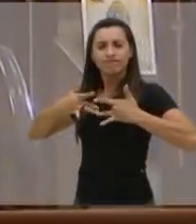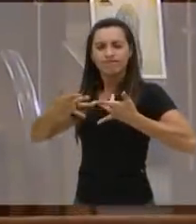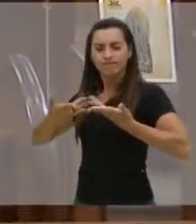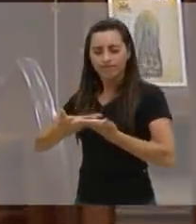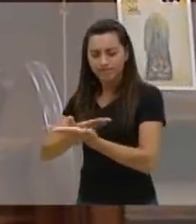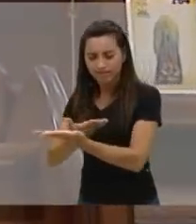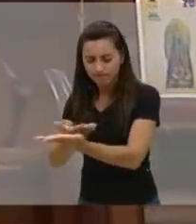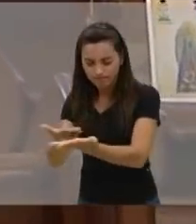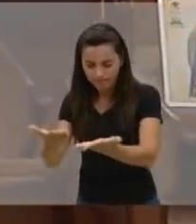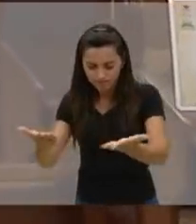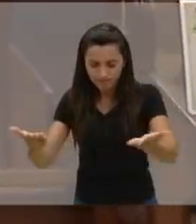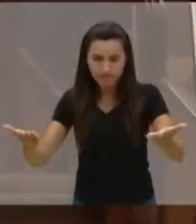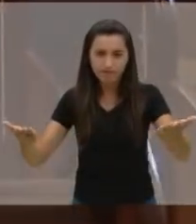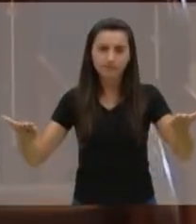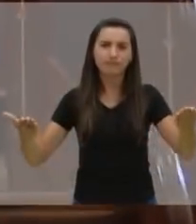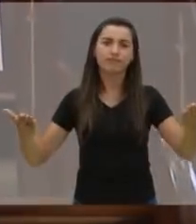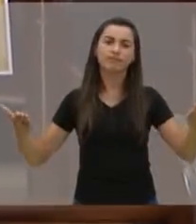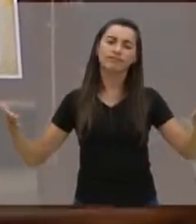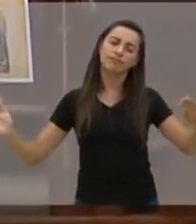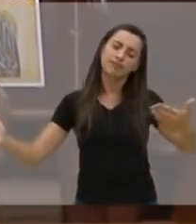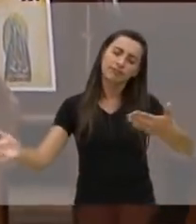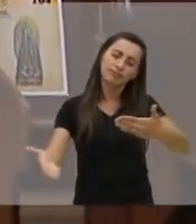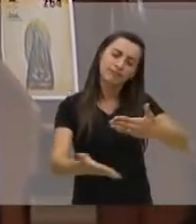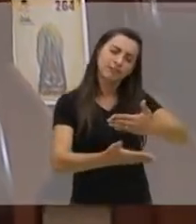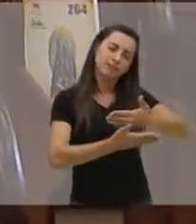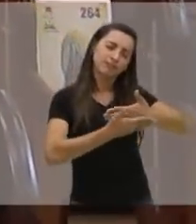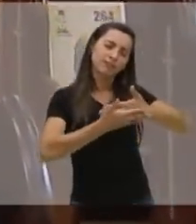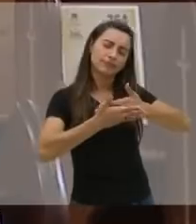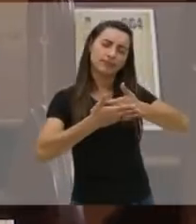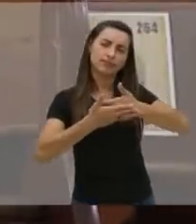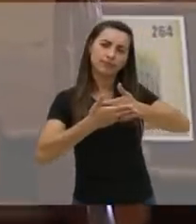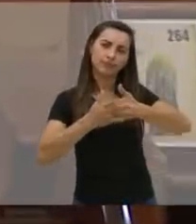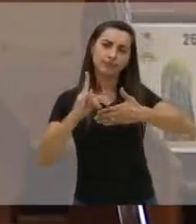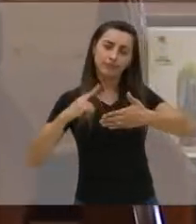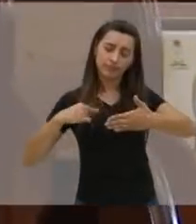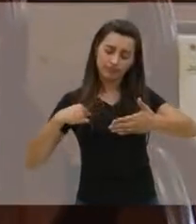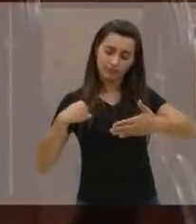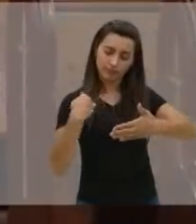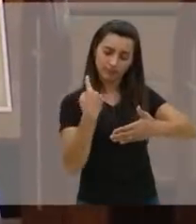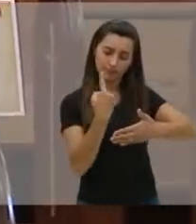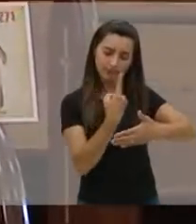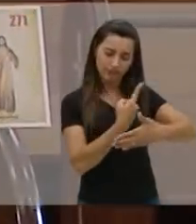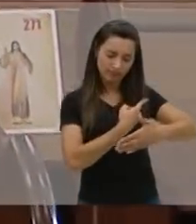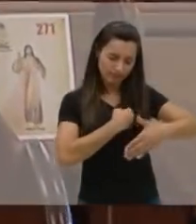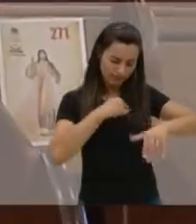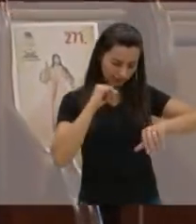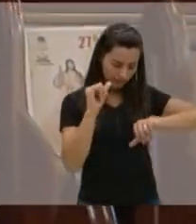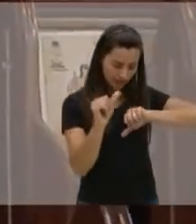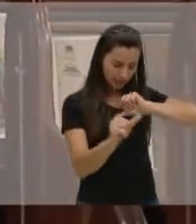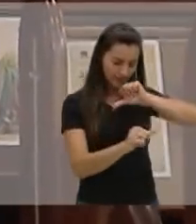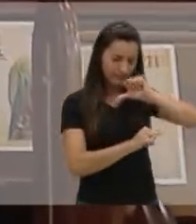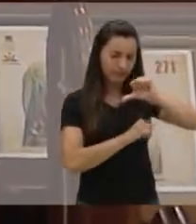misericordes oculos ad nos converte.